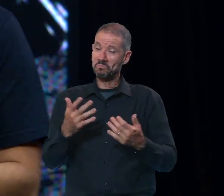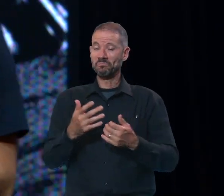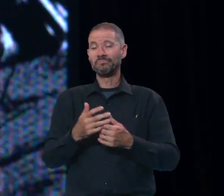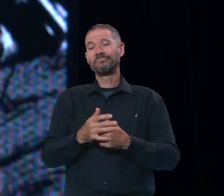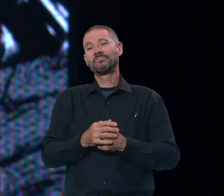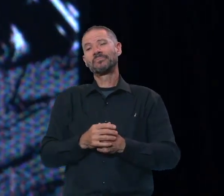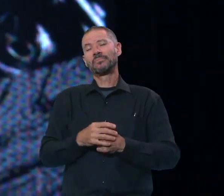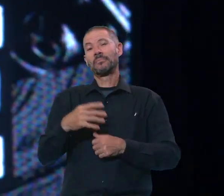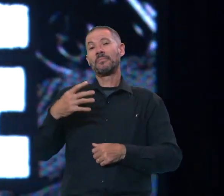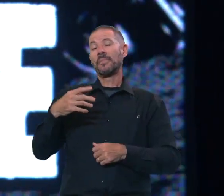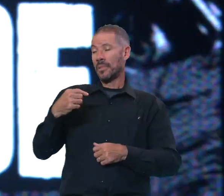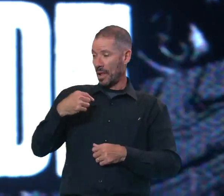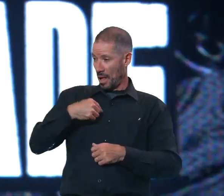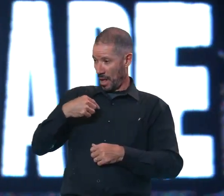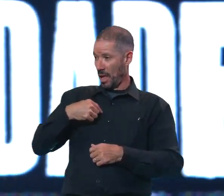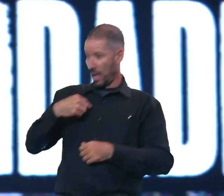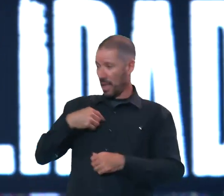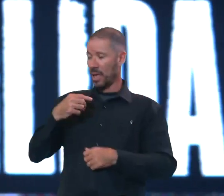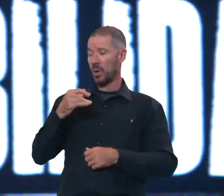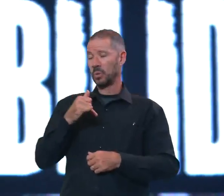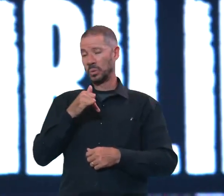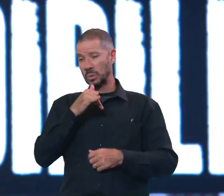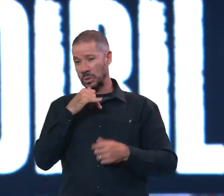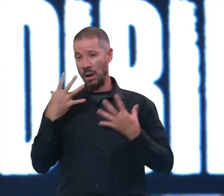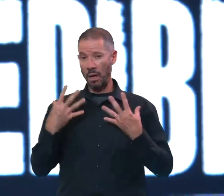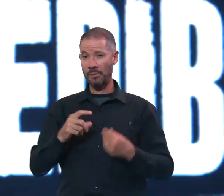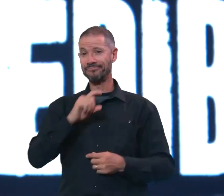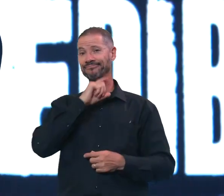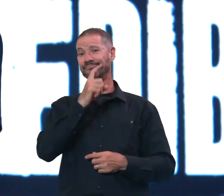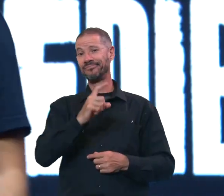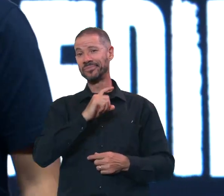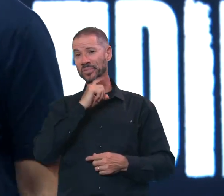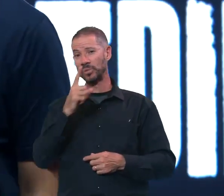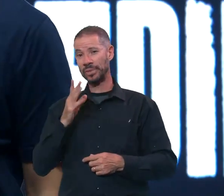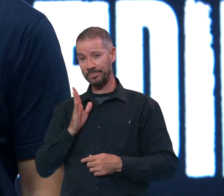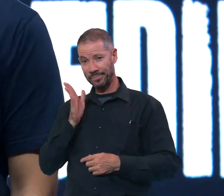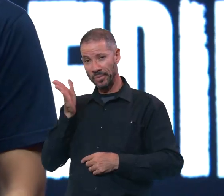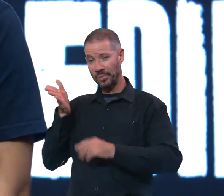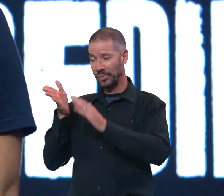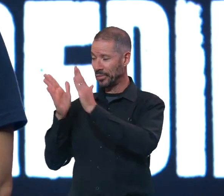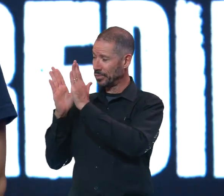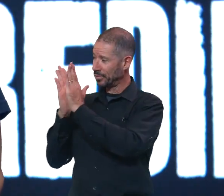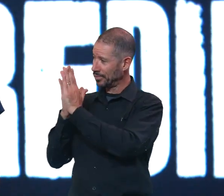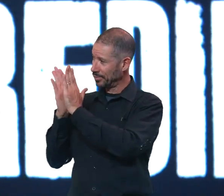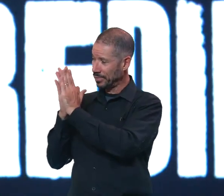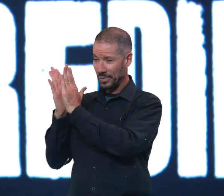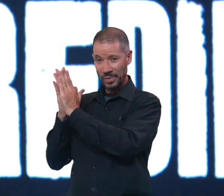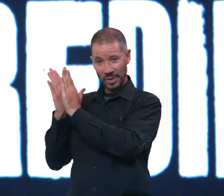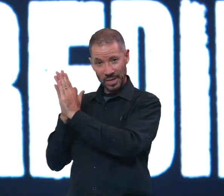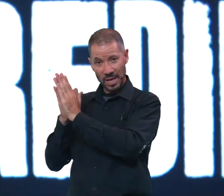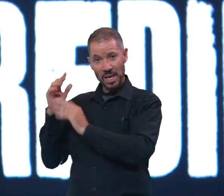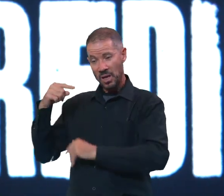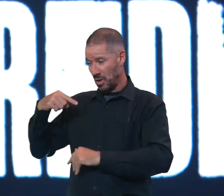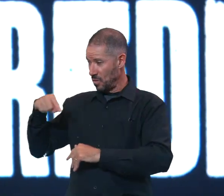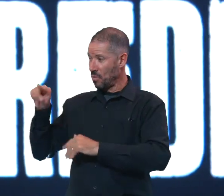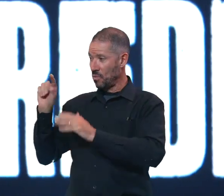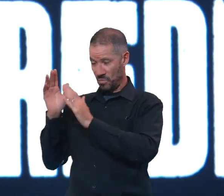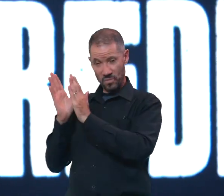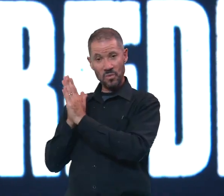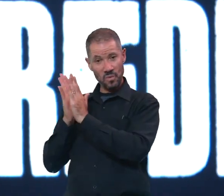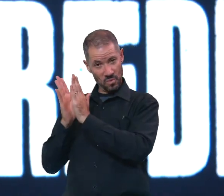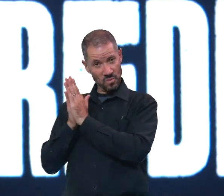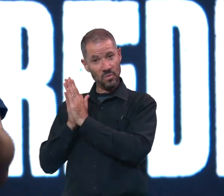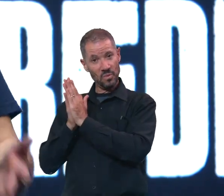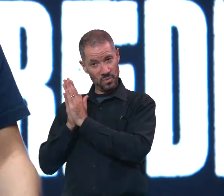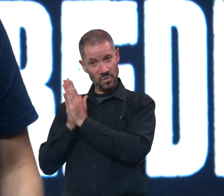E eu lembro que eu fiz o que eu faço todas as vezes que eu estou desanimado e estou em dúvida de algumas coisas. Eu fui orar, meu irmão. Eu fui orar,